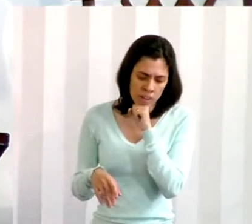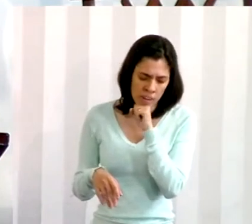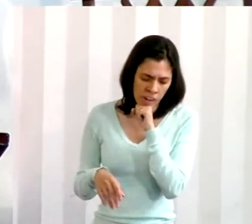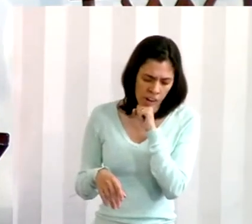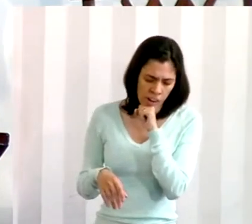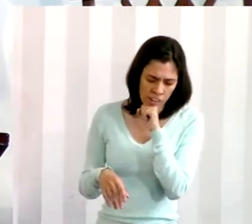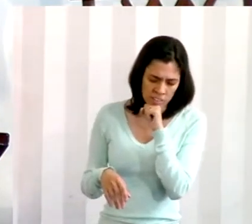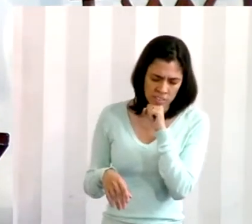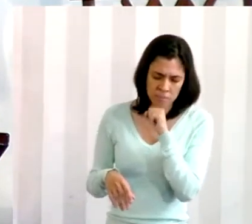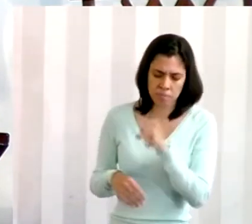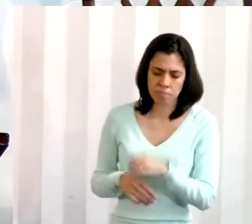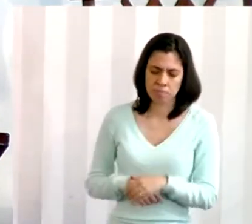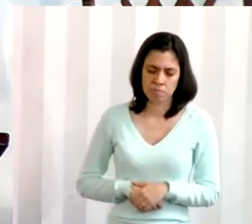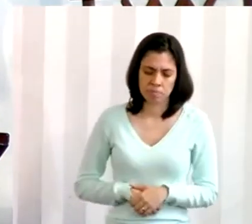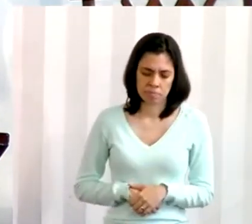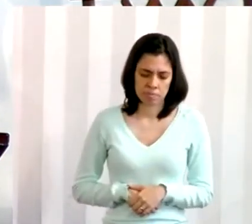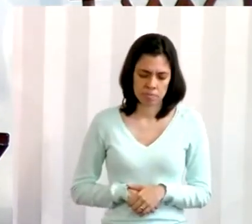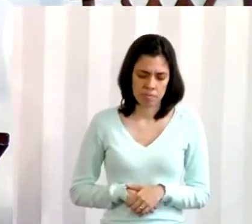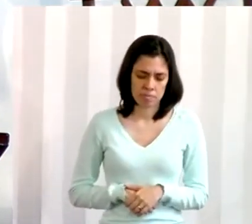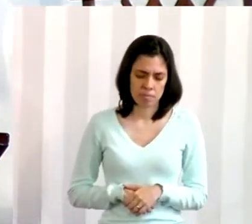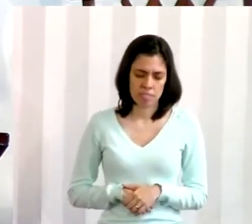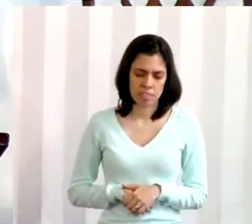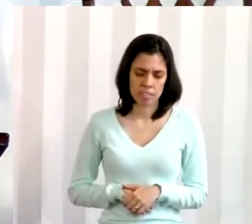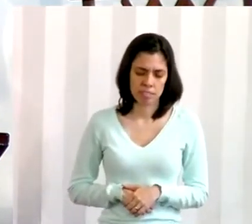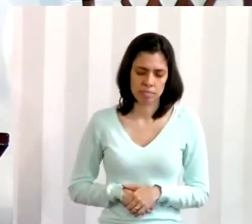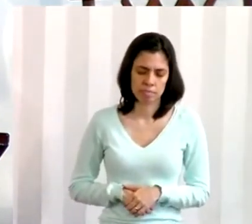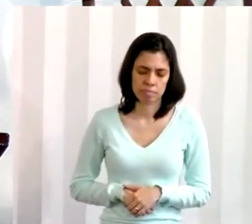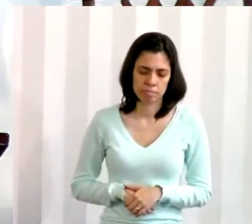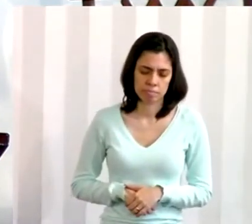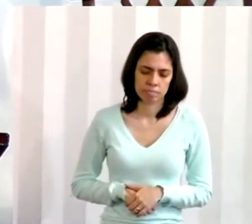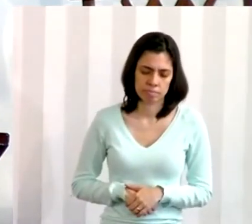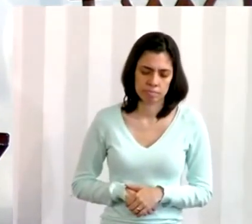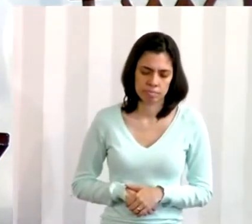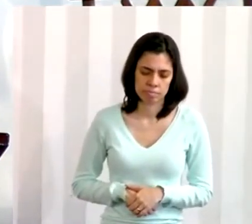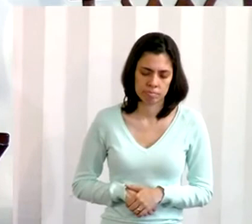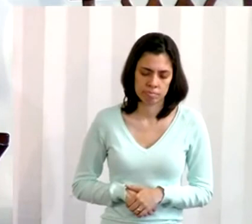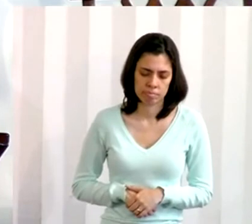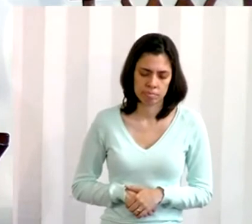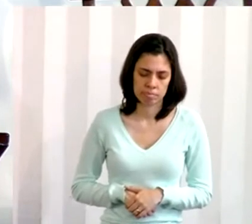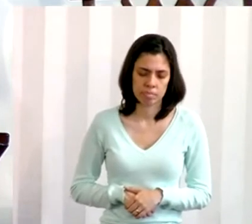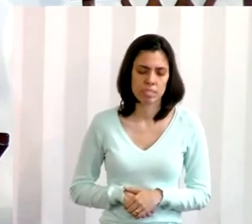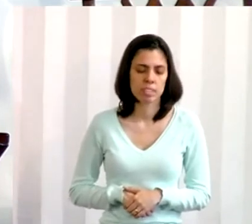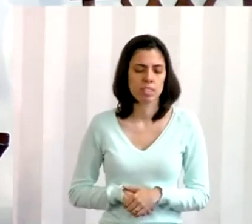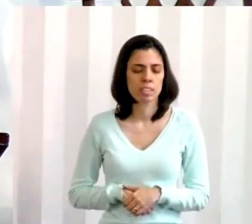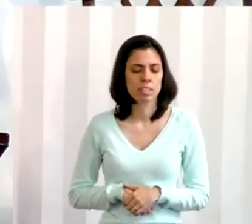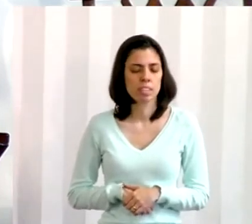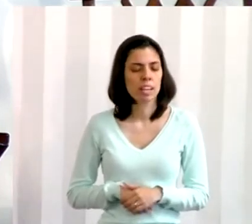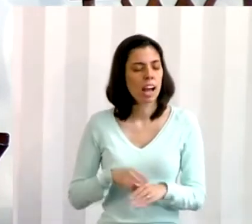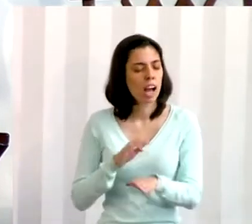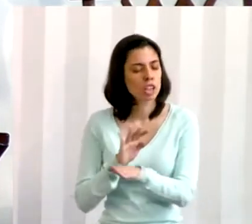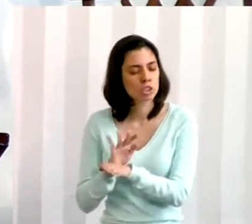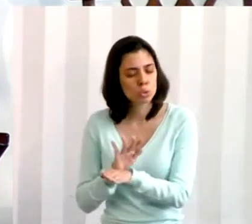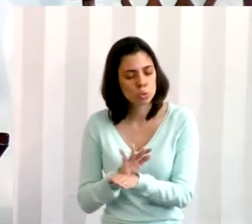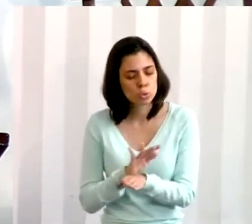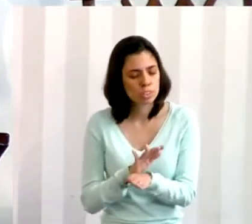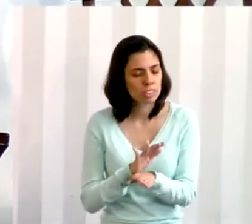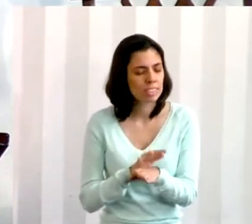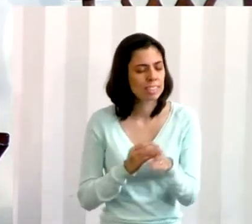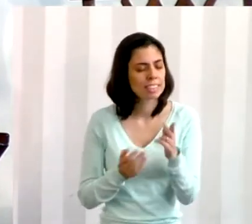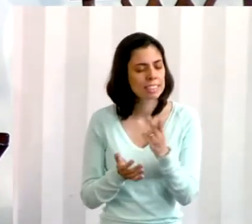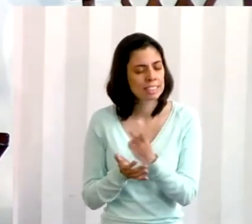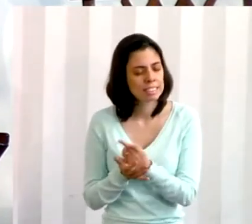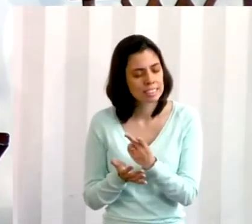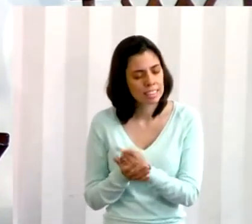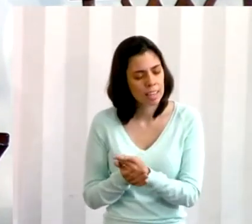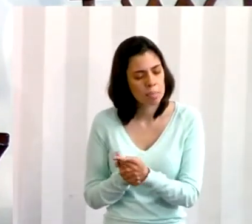não exigir das crianças o que elas ainda não podem dar. Ajuda-nos, Senhor, a ter sempre uma mão estendida